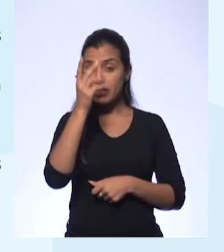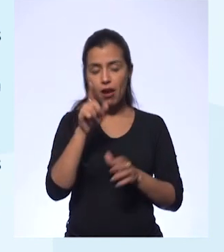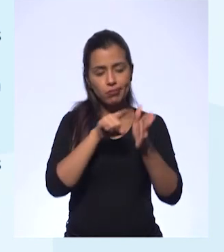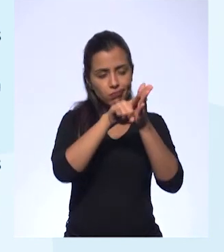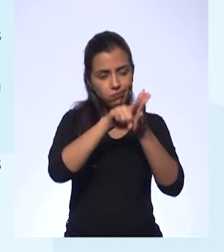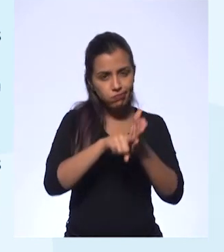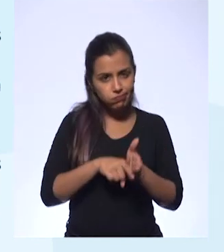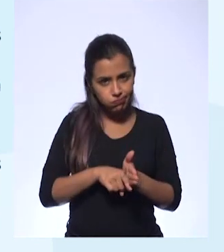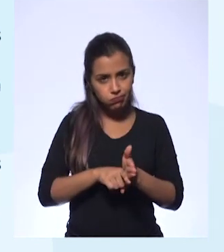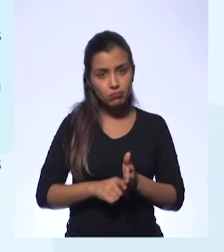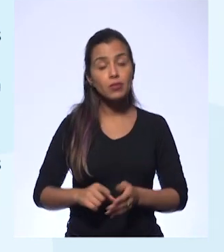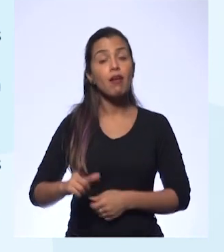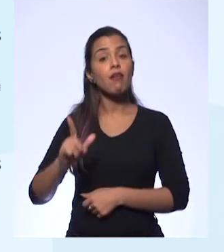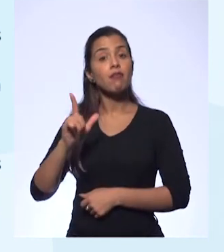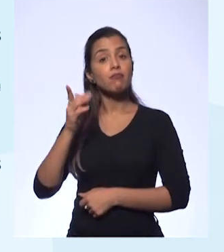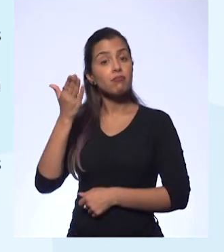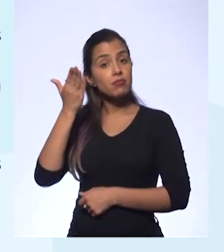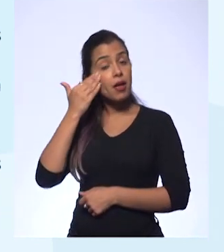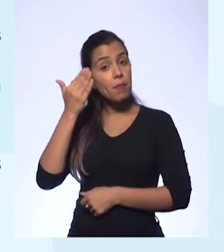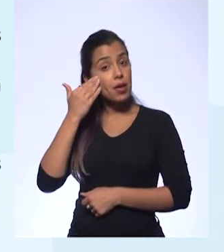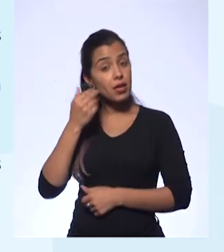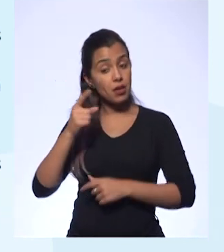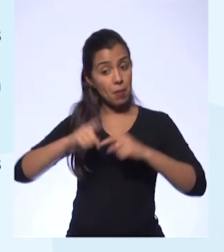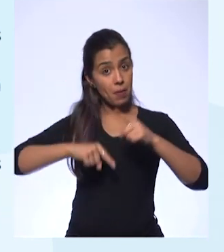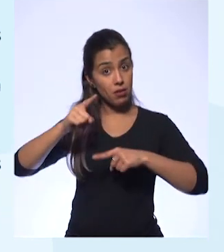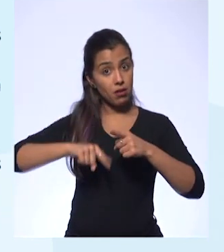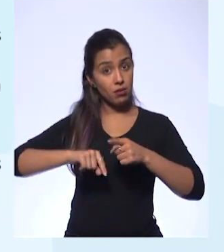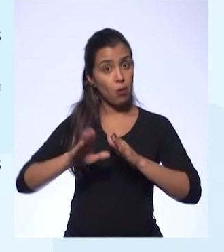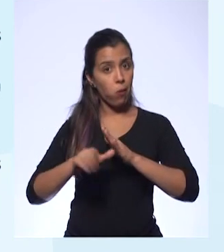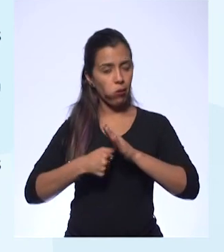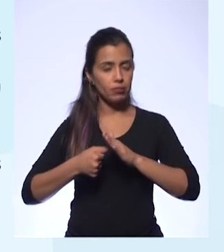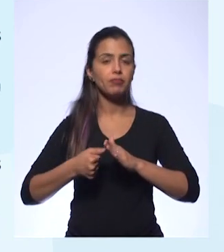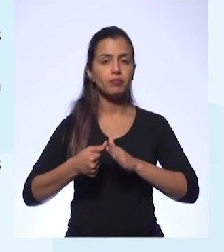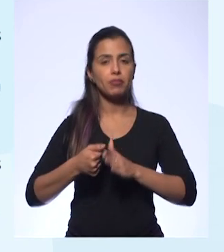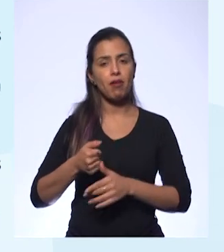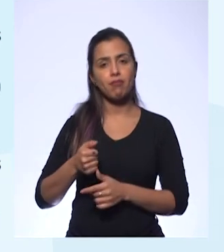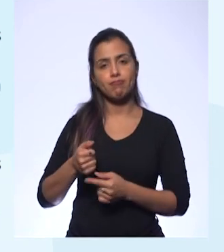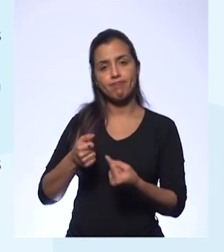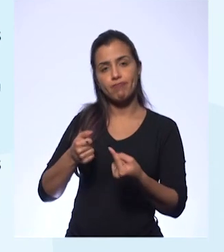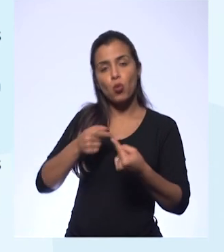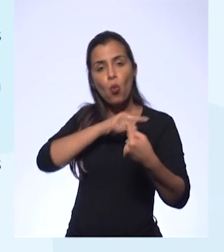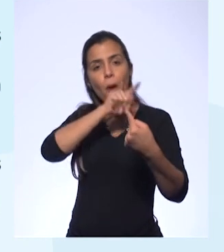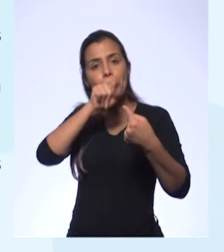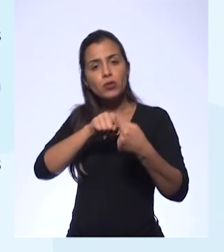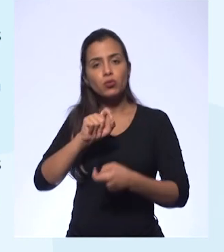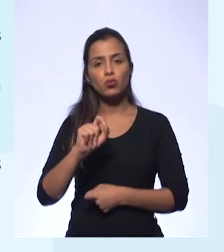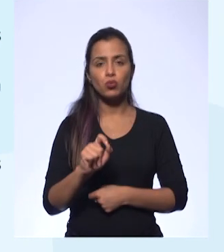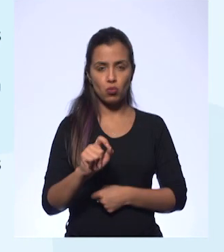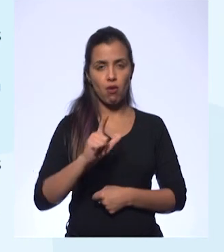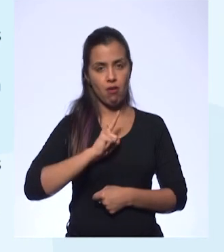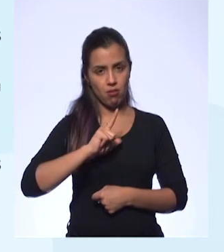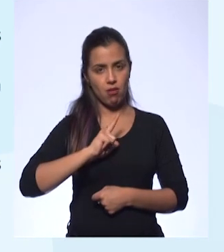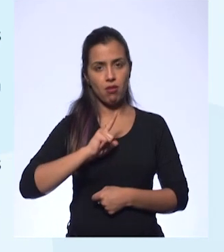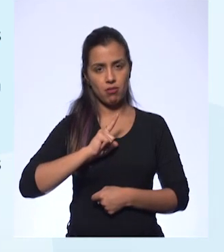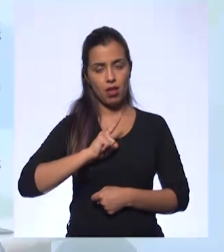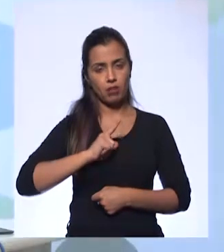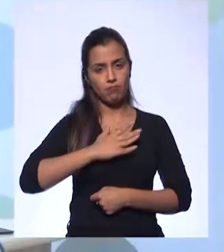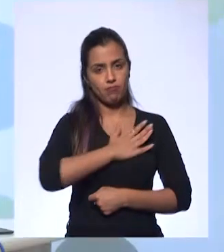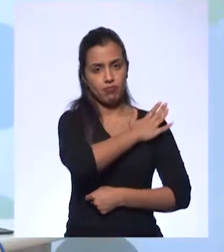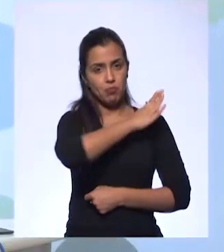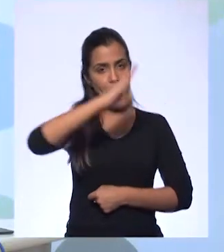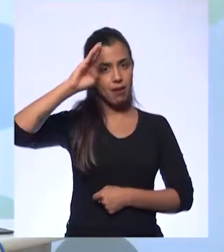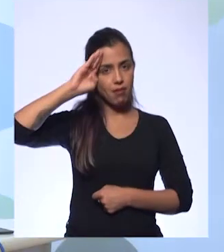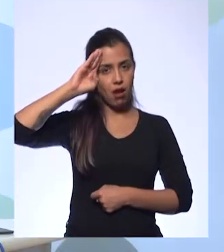materiais nucleares não serão desviados para fins diferentes daqueles a que se destinam, em particular militares.